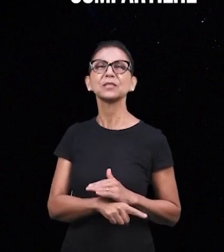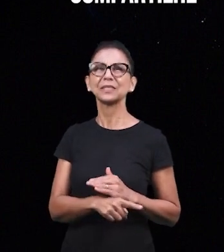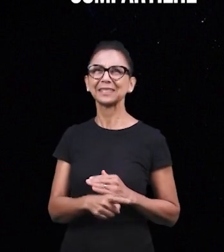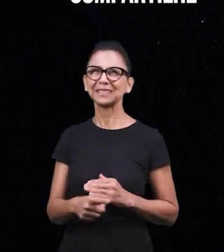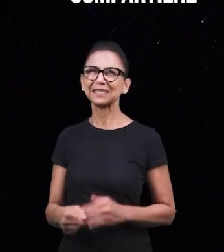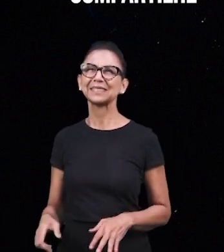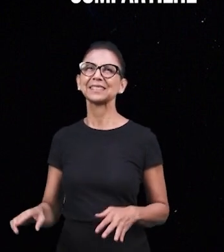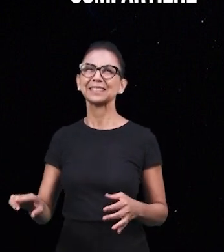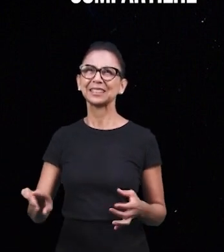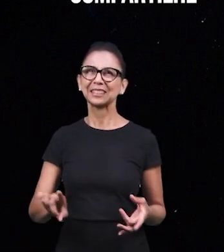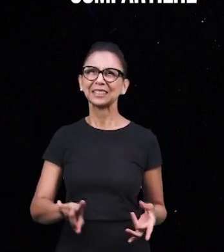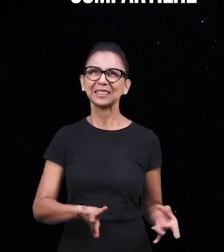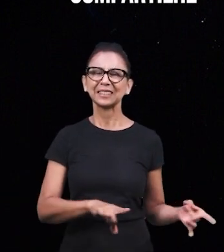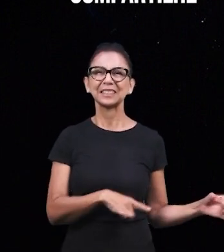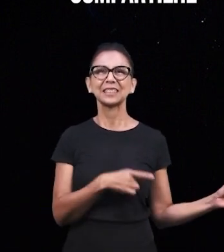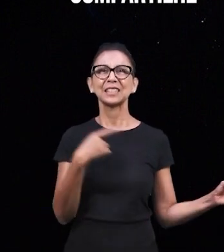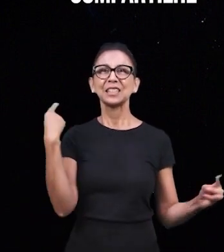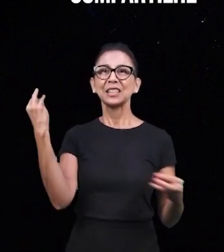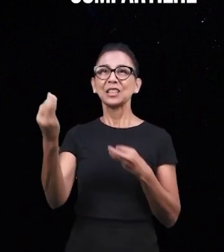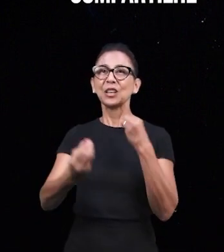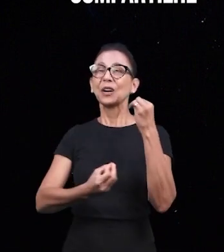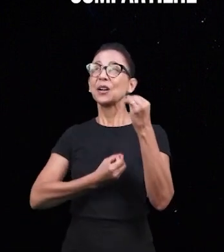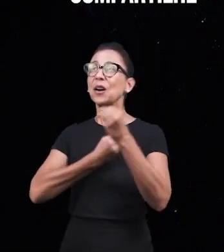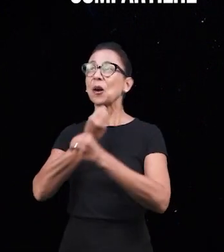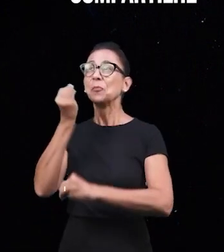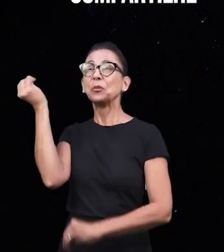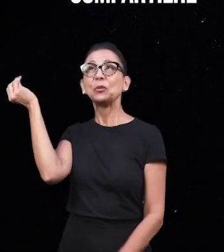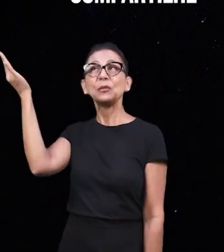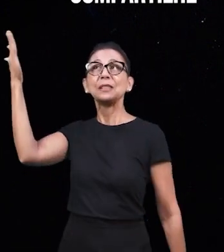Deus, que excede